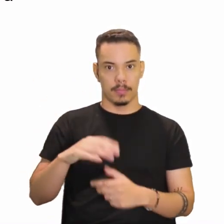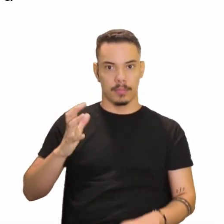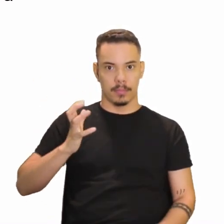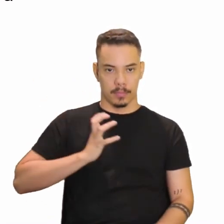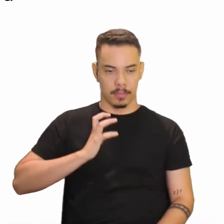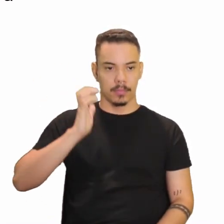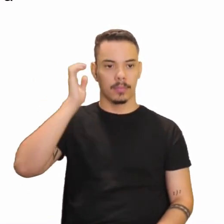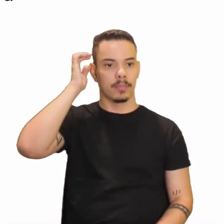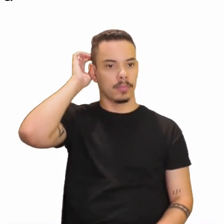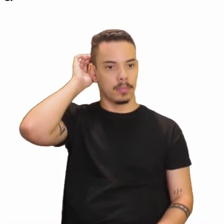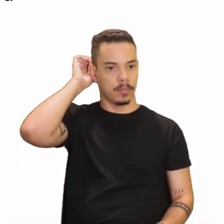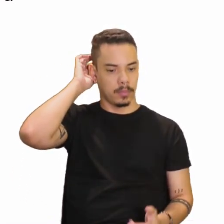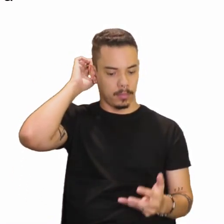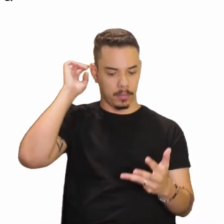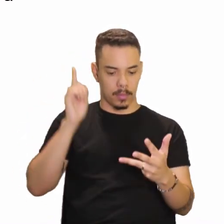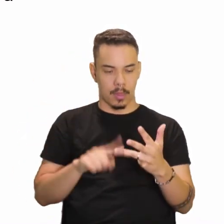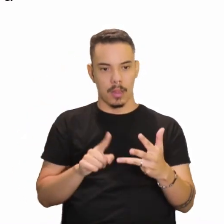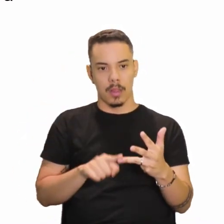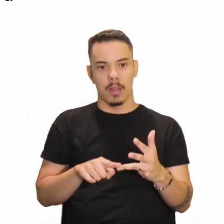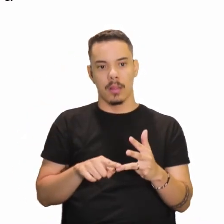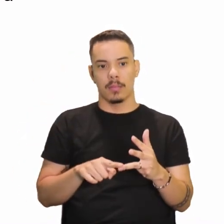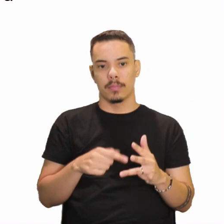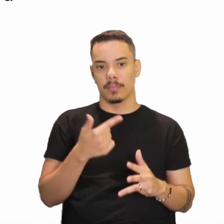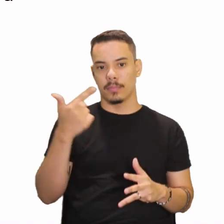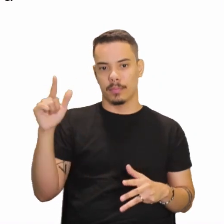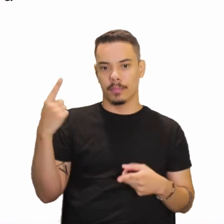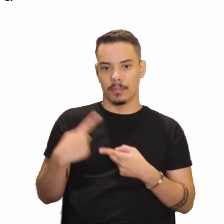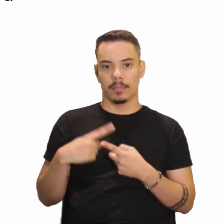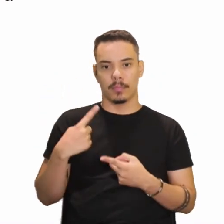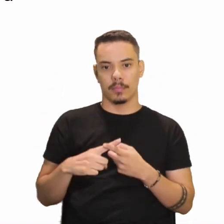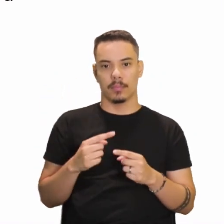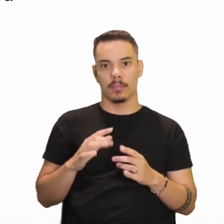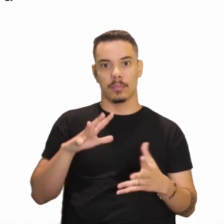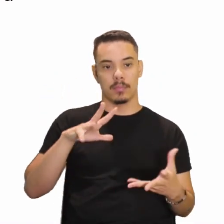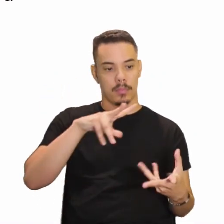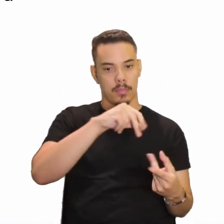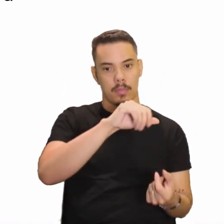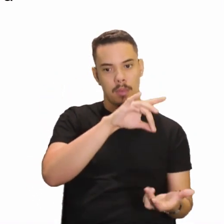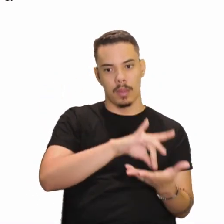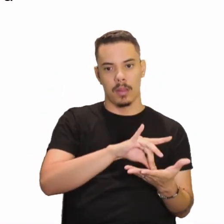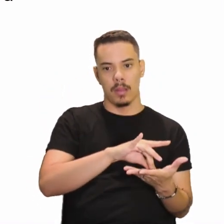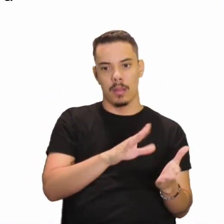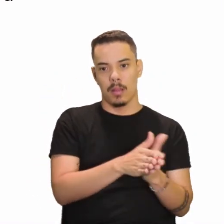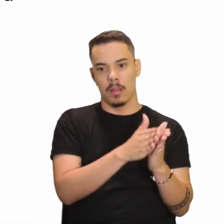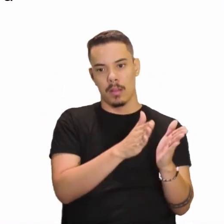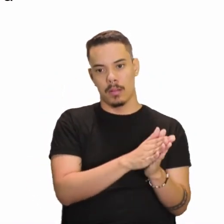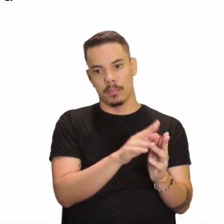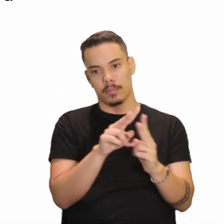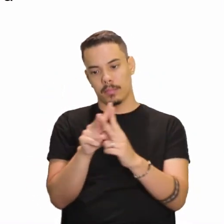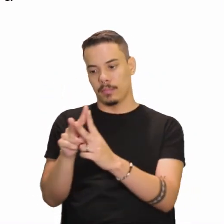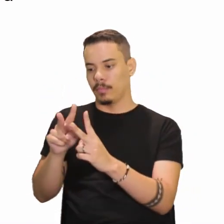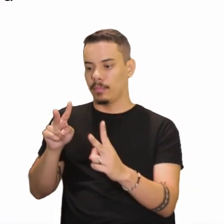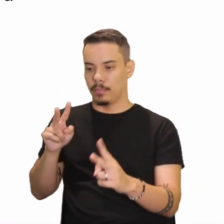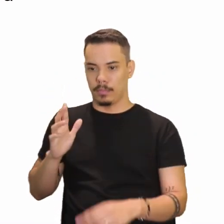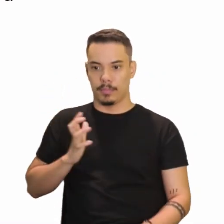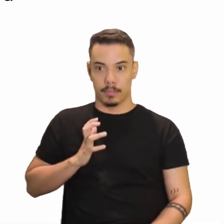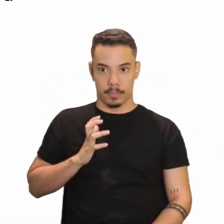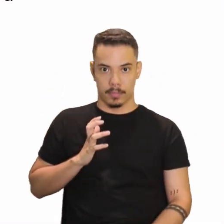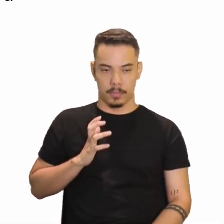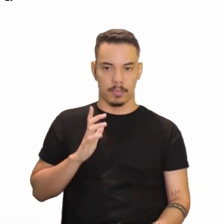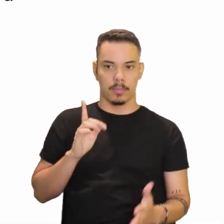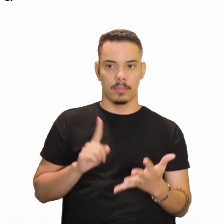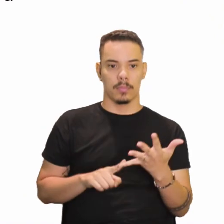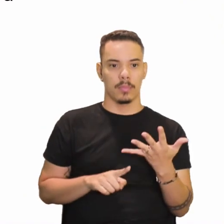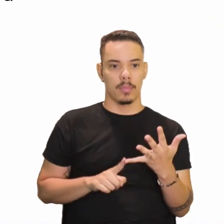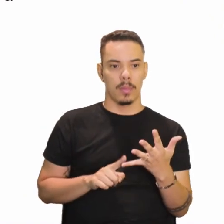rica de personificação para o povo o mundo real pobre ao mundo virtual rico